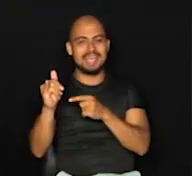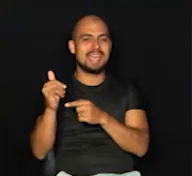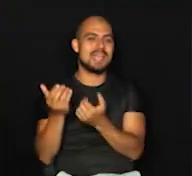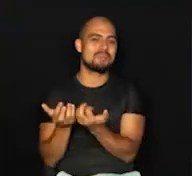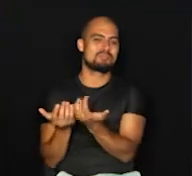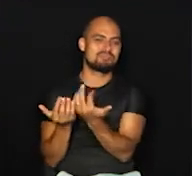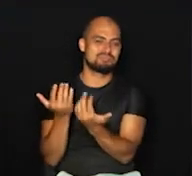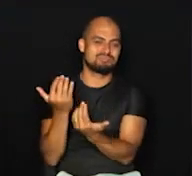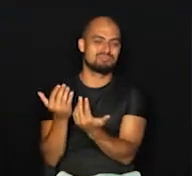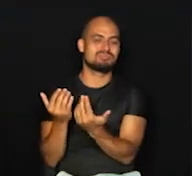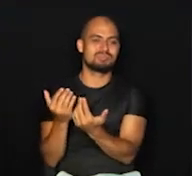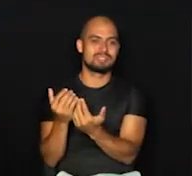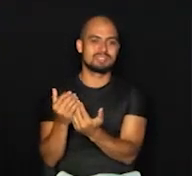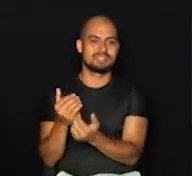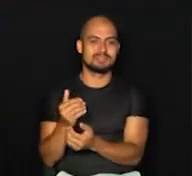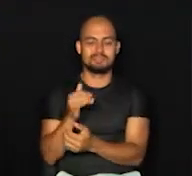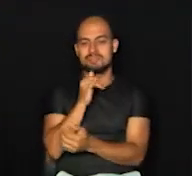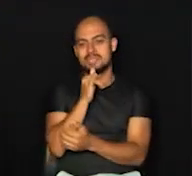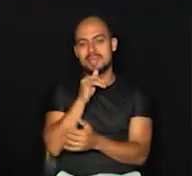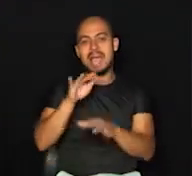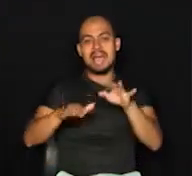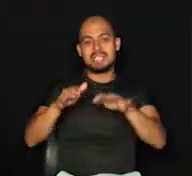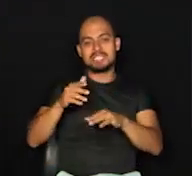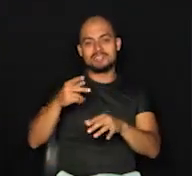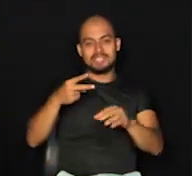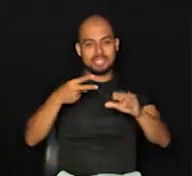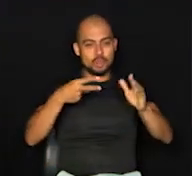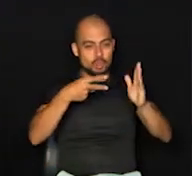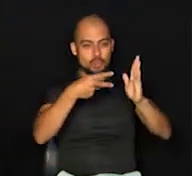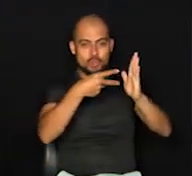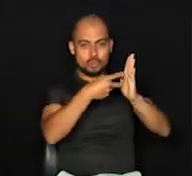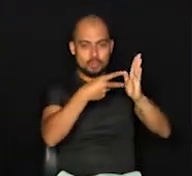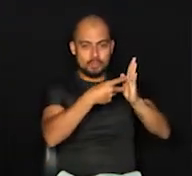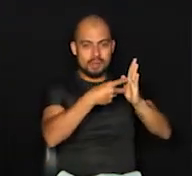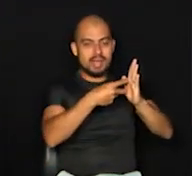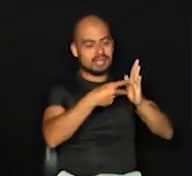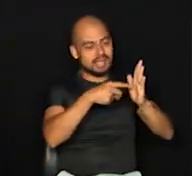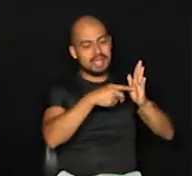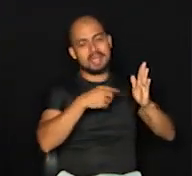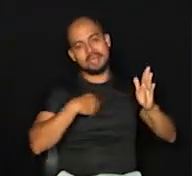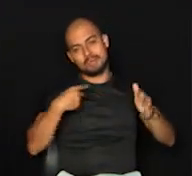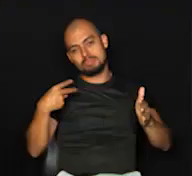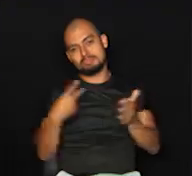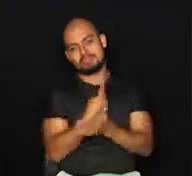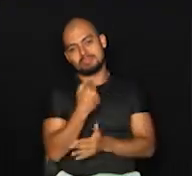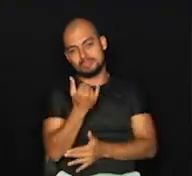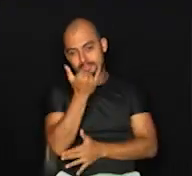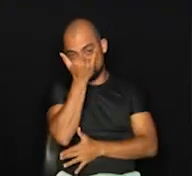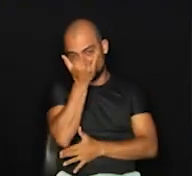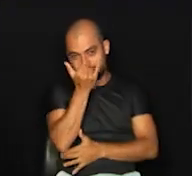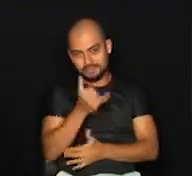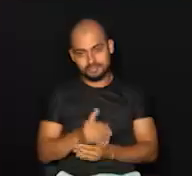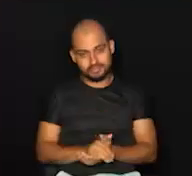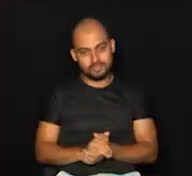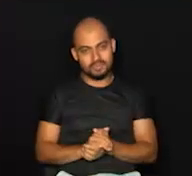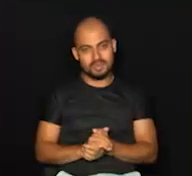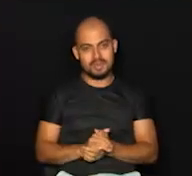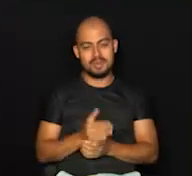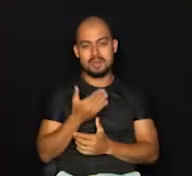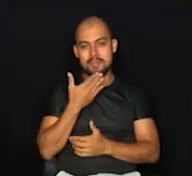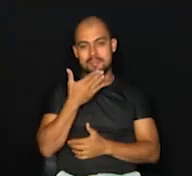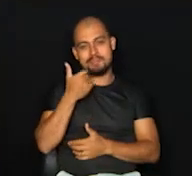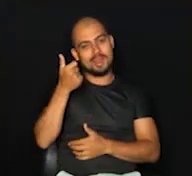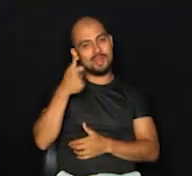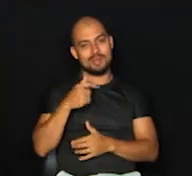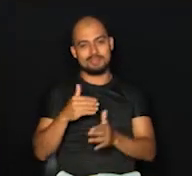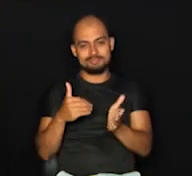aparelhos lá em casa, usando às vezes um Benjamin de forma incorreta, uma série de coisas que nesse momento é melhor não comentar. E